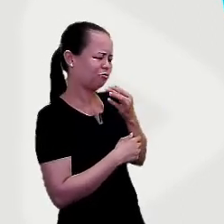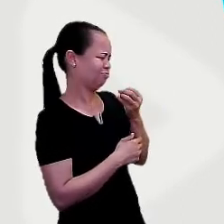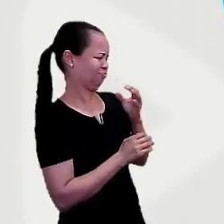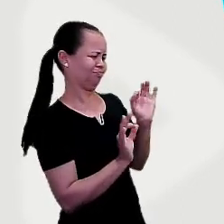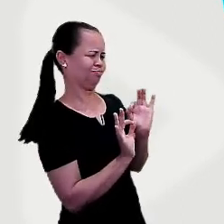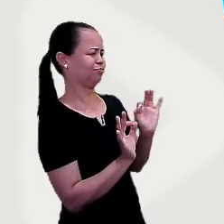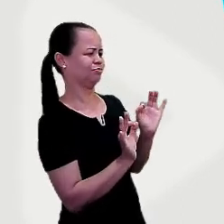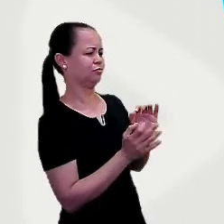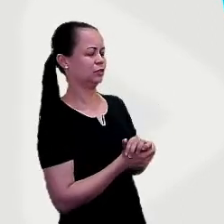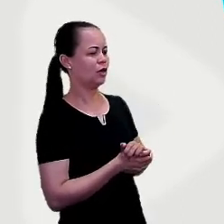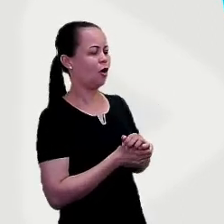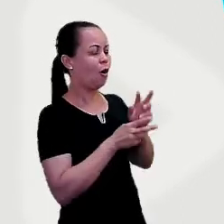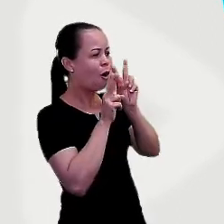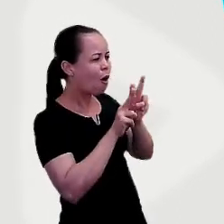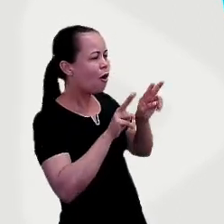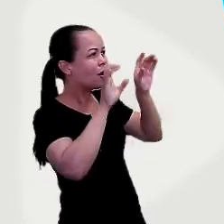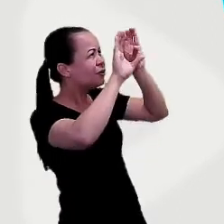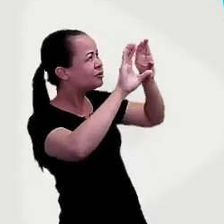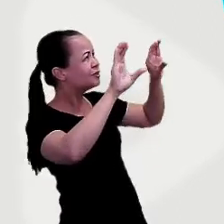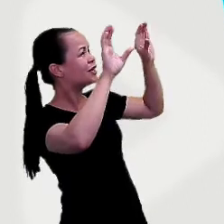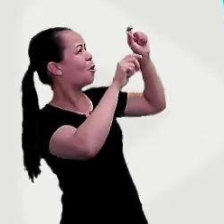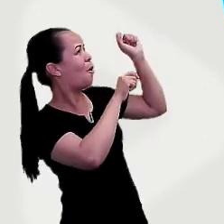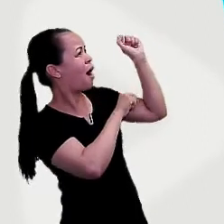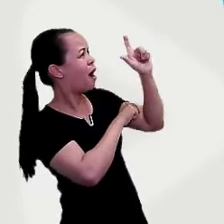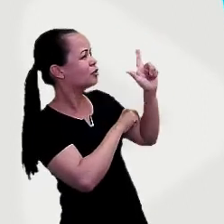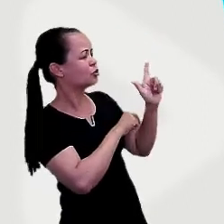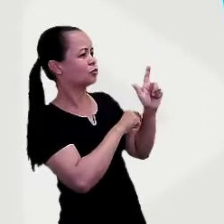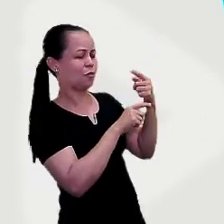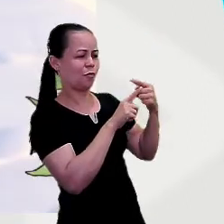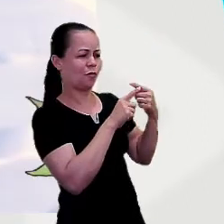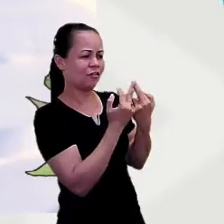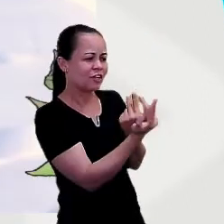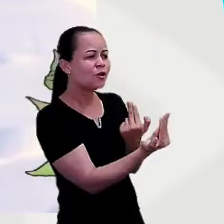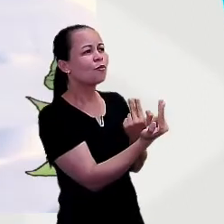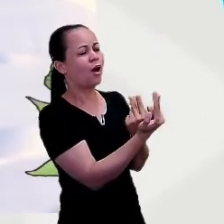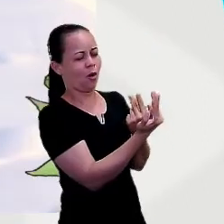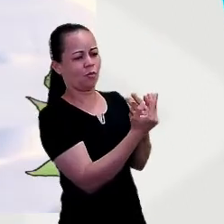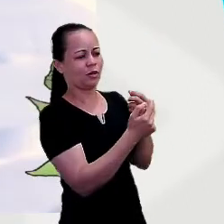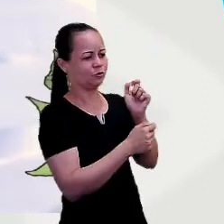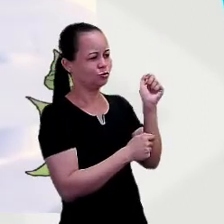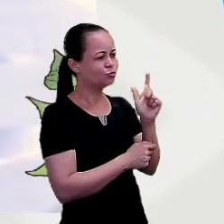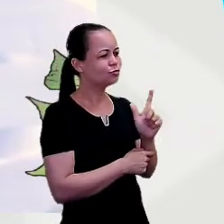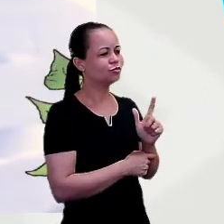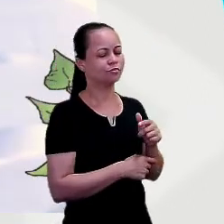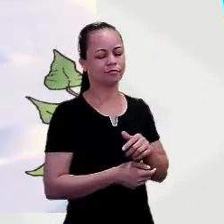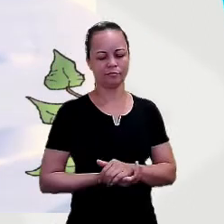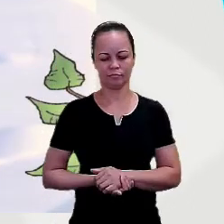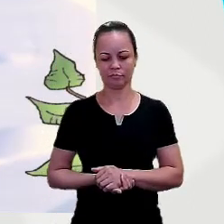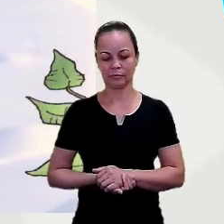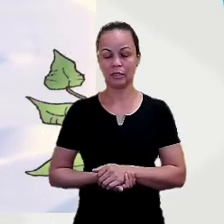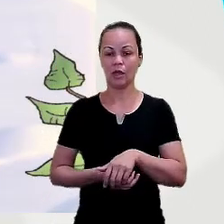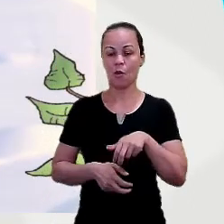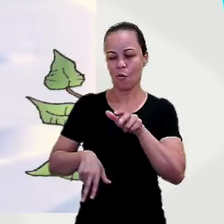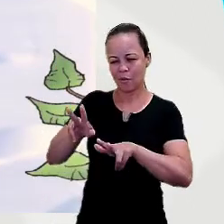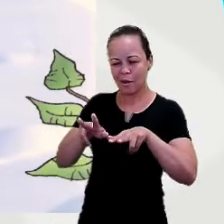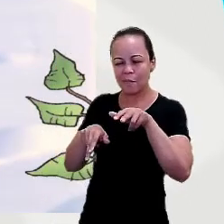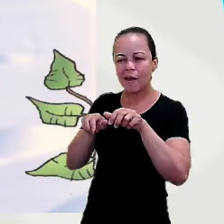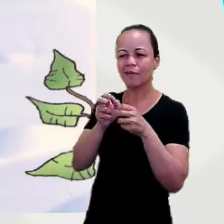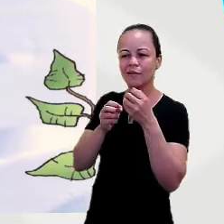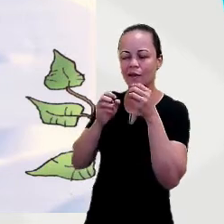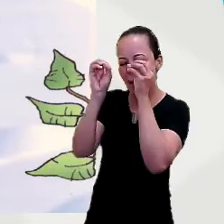Olha para o azul do céu. Por que não fica azul também? O camaleão, amável como